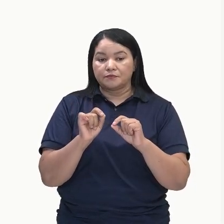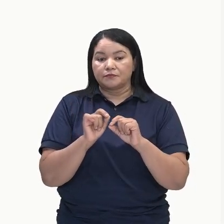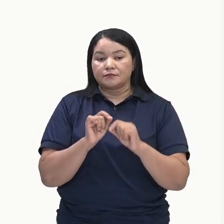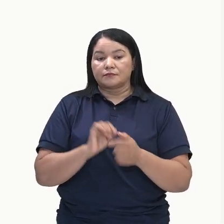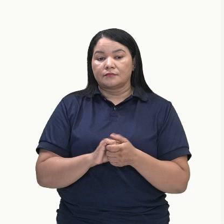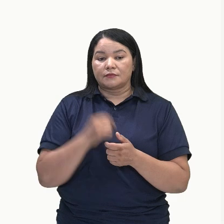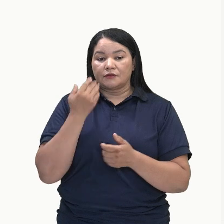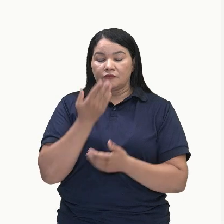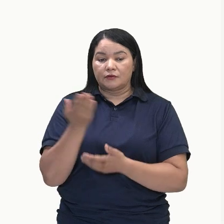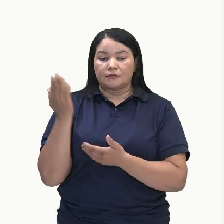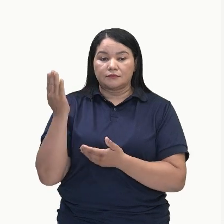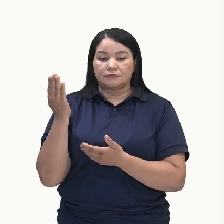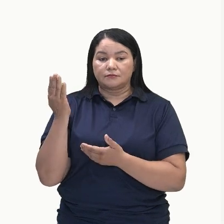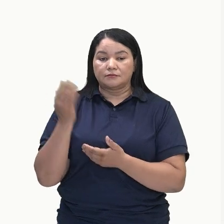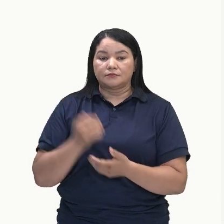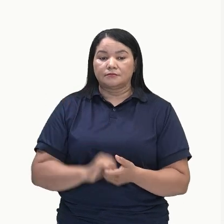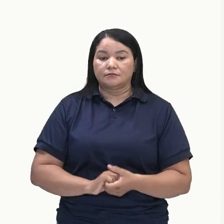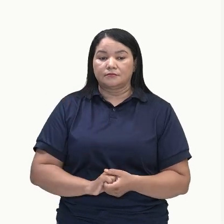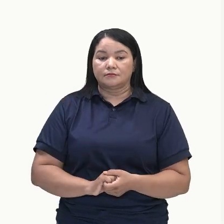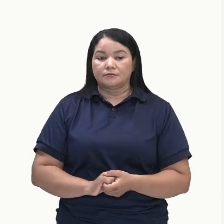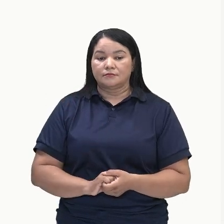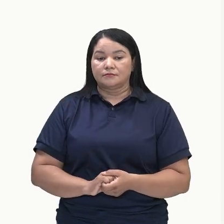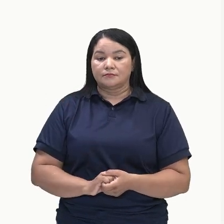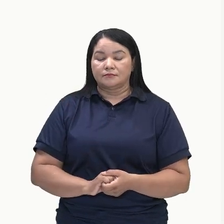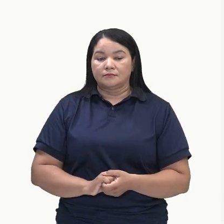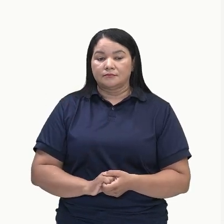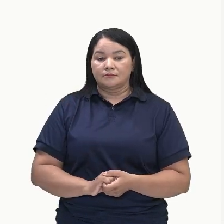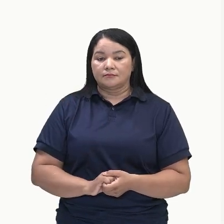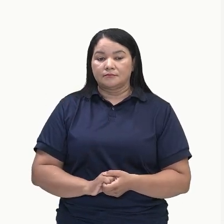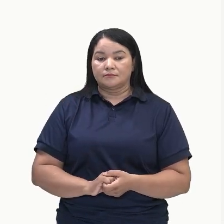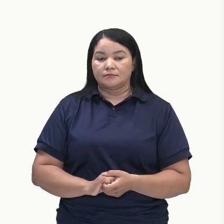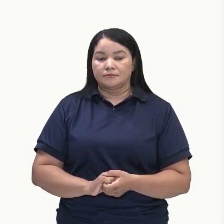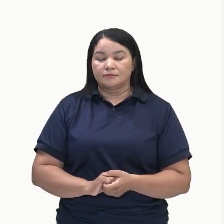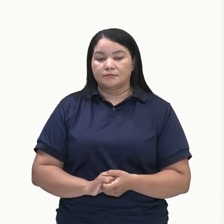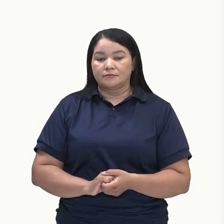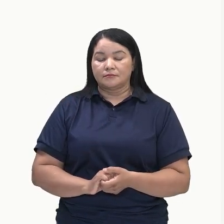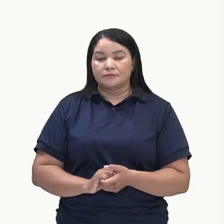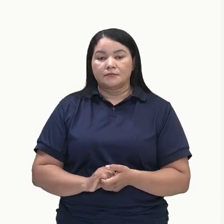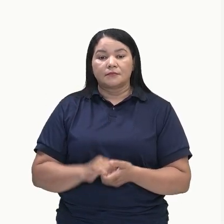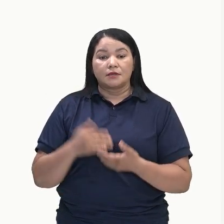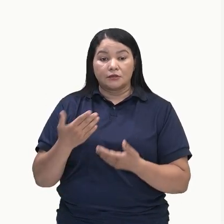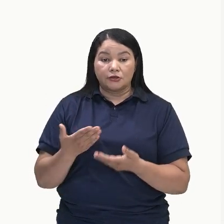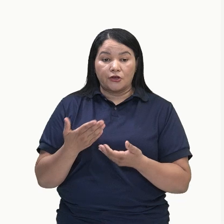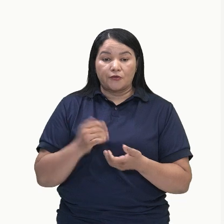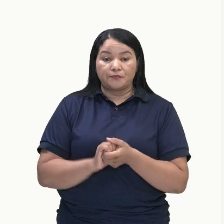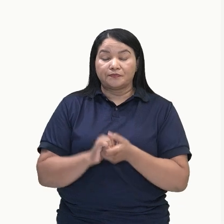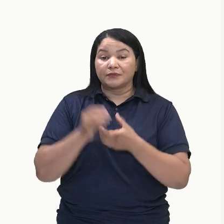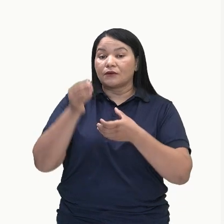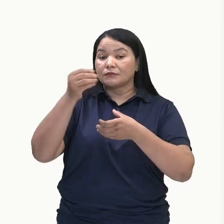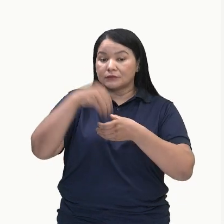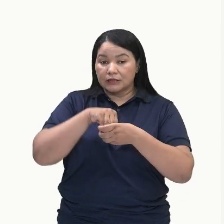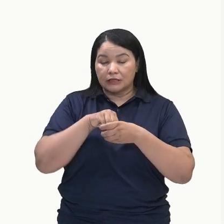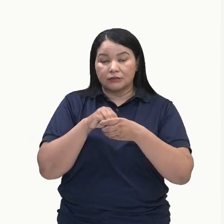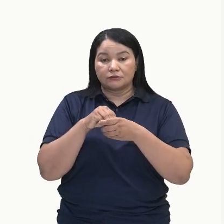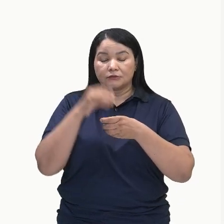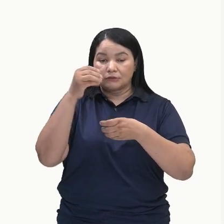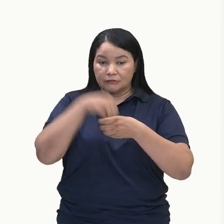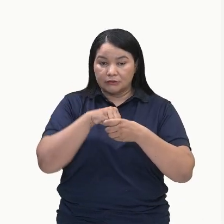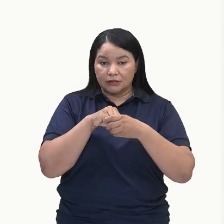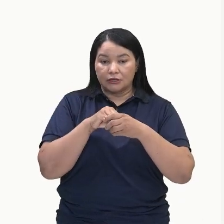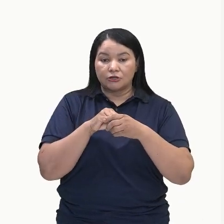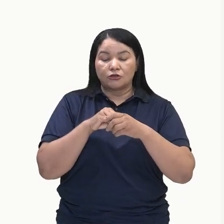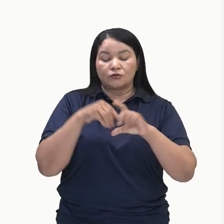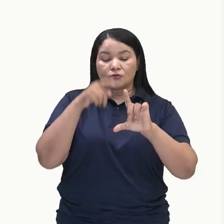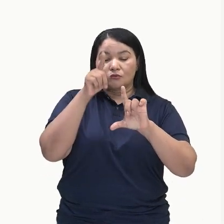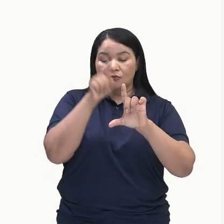A, B e C. Só que como são ângulos que estão escondidos ali, que estão guardados no